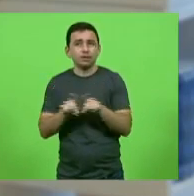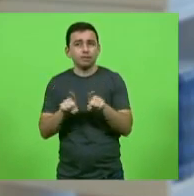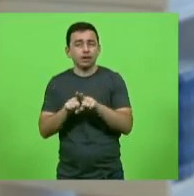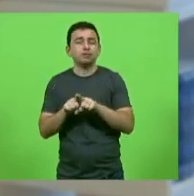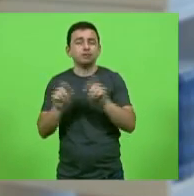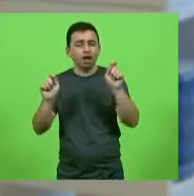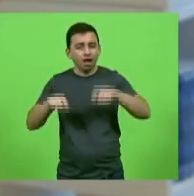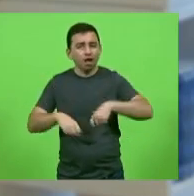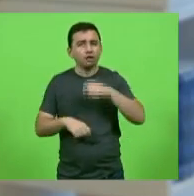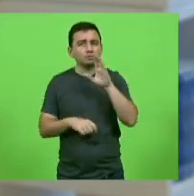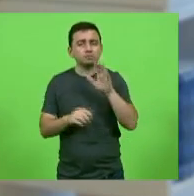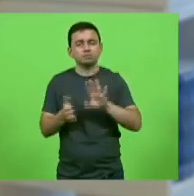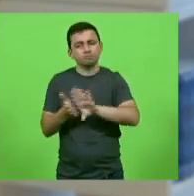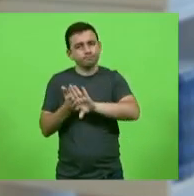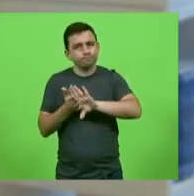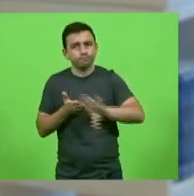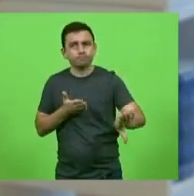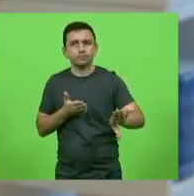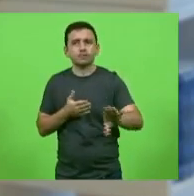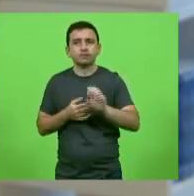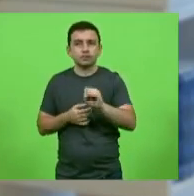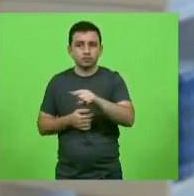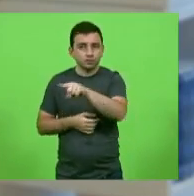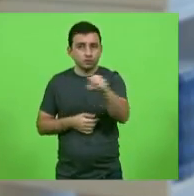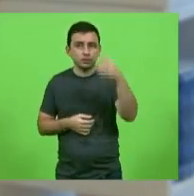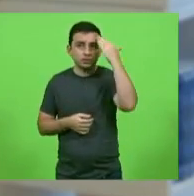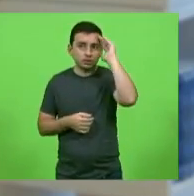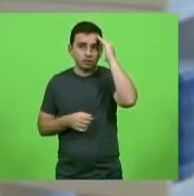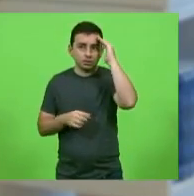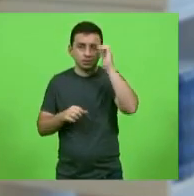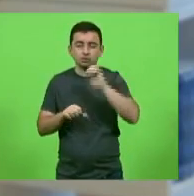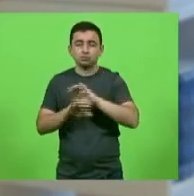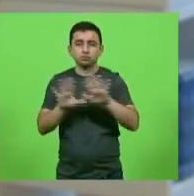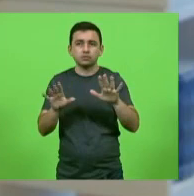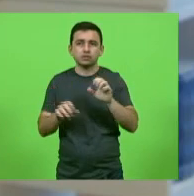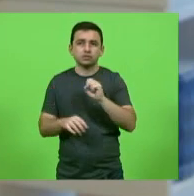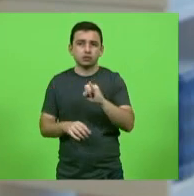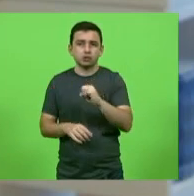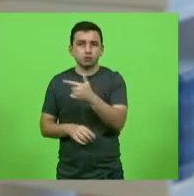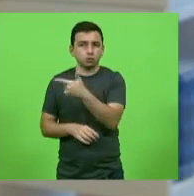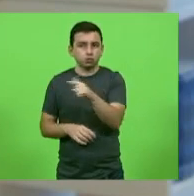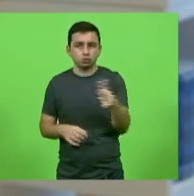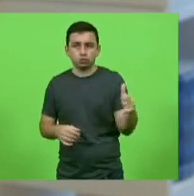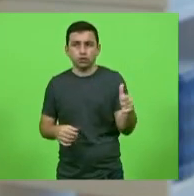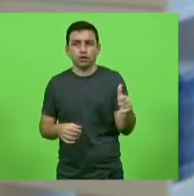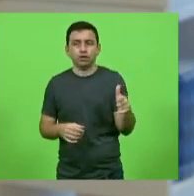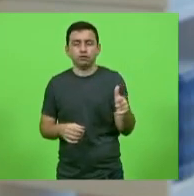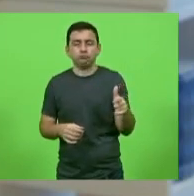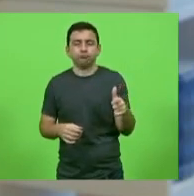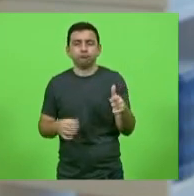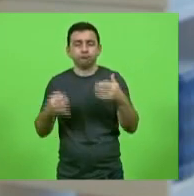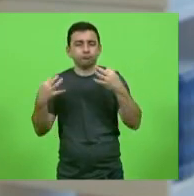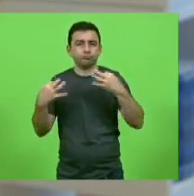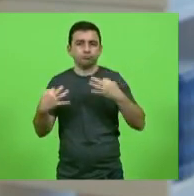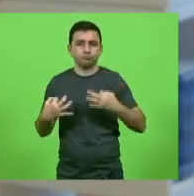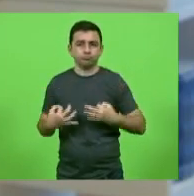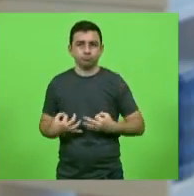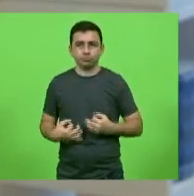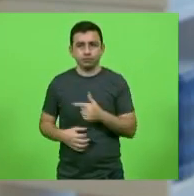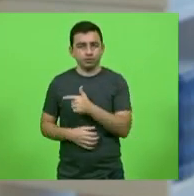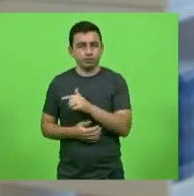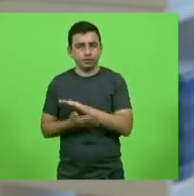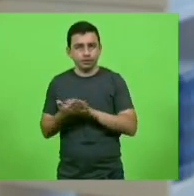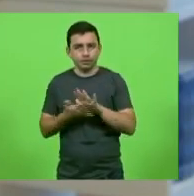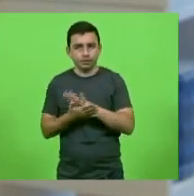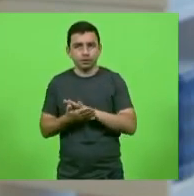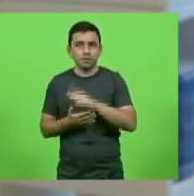de plano, acaso entendam ser patentemente inepta ou despida de justa causa, fecho aspas. Cito aqui o mandato de